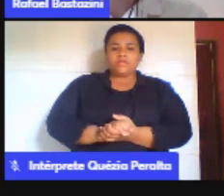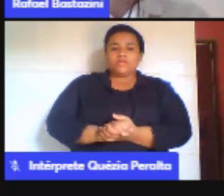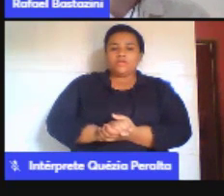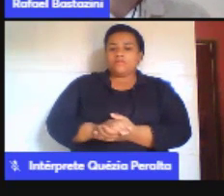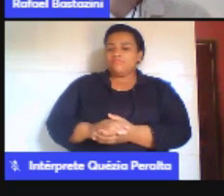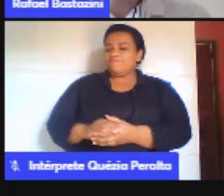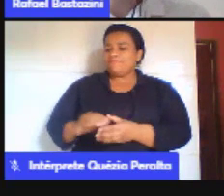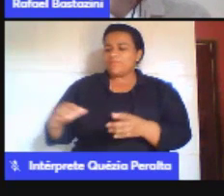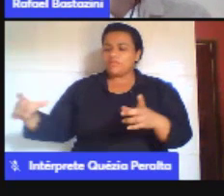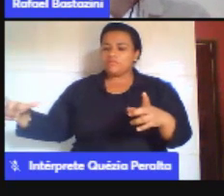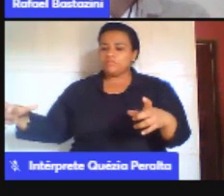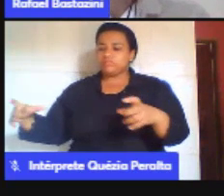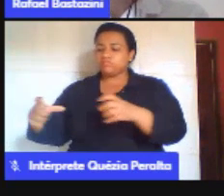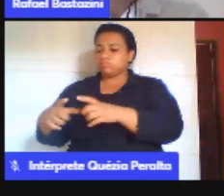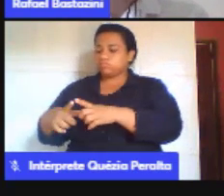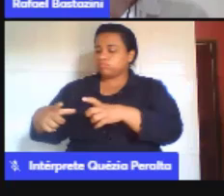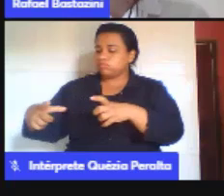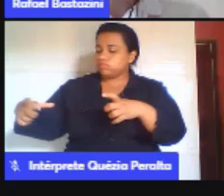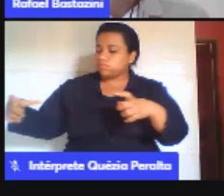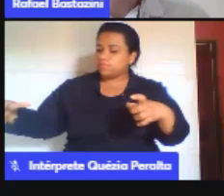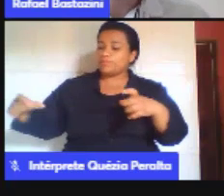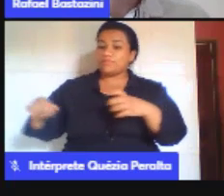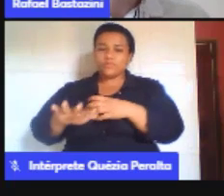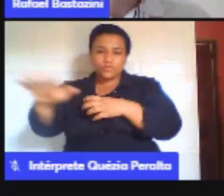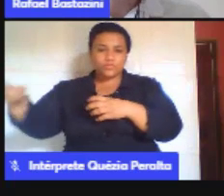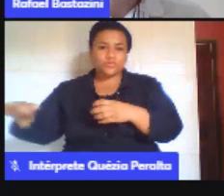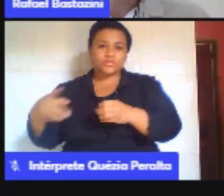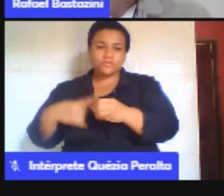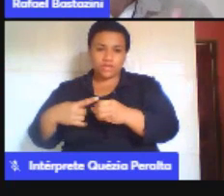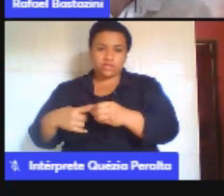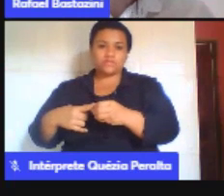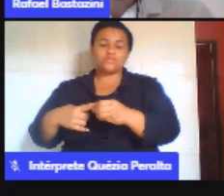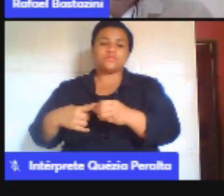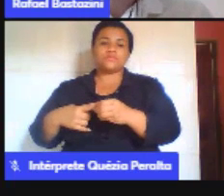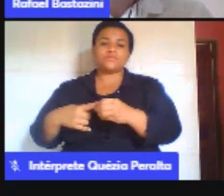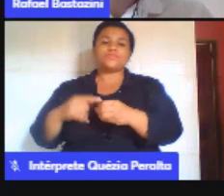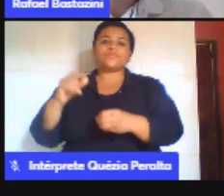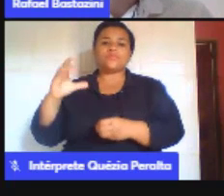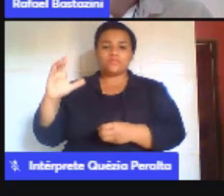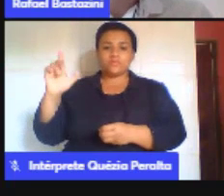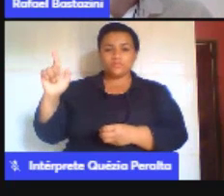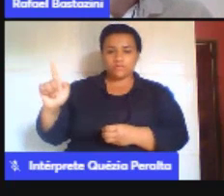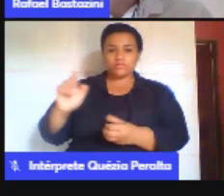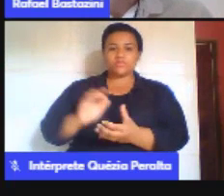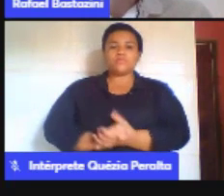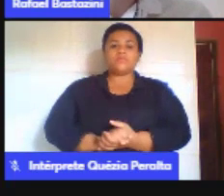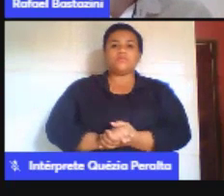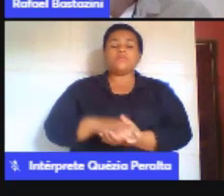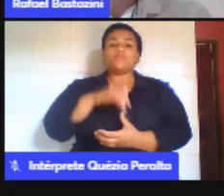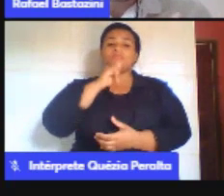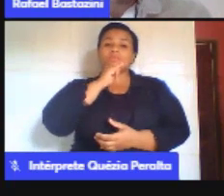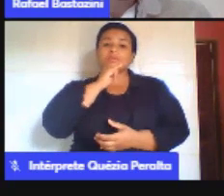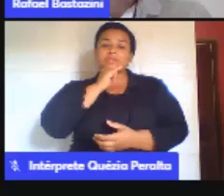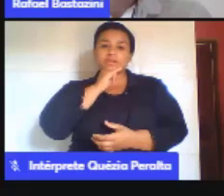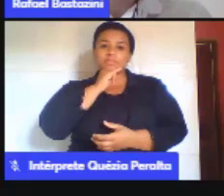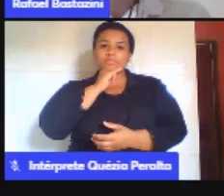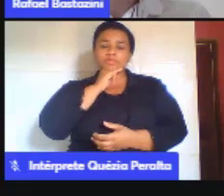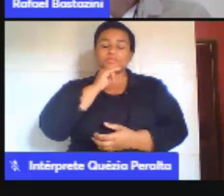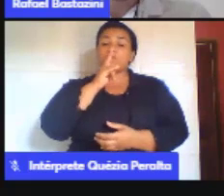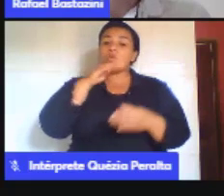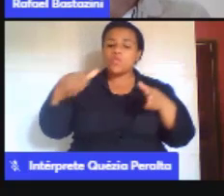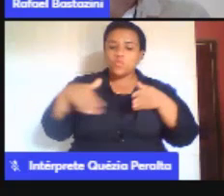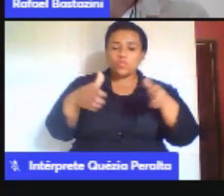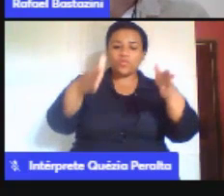para vocês no exemplo do slide anterior, a canalização, por exemplo, de um córrego